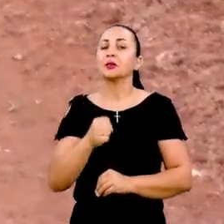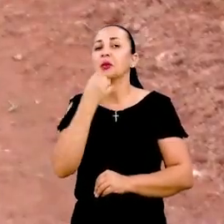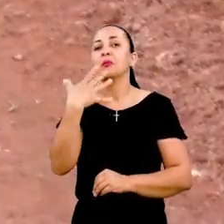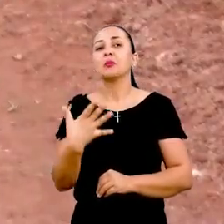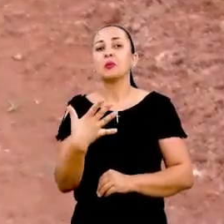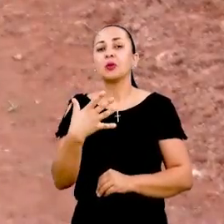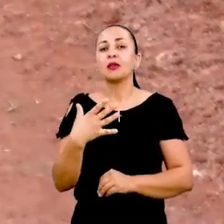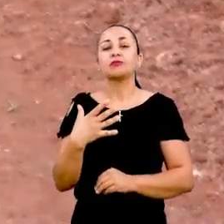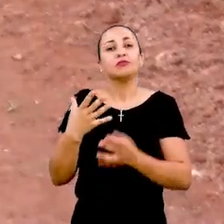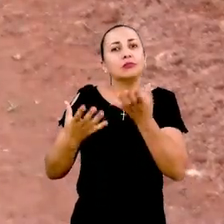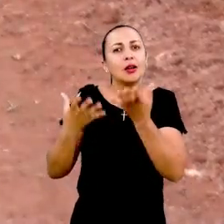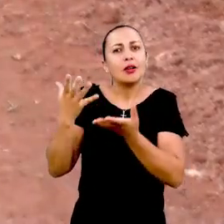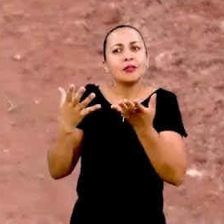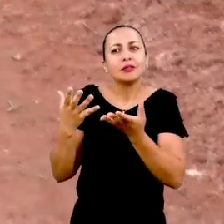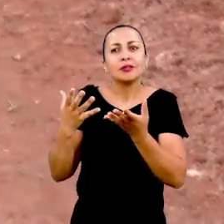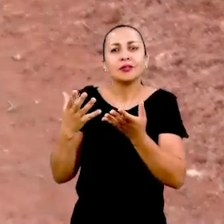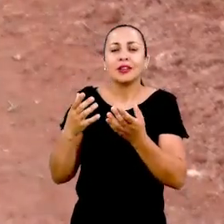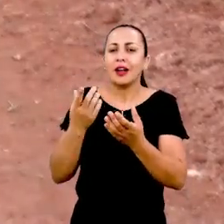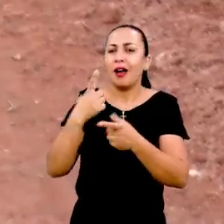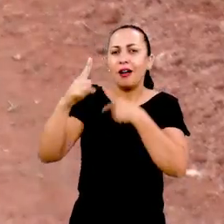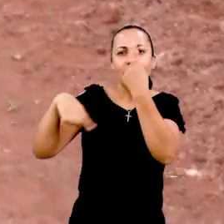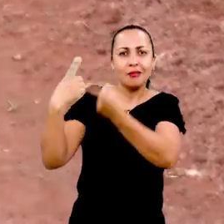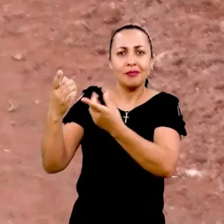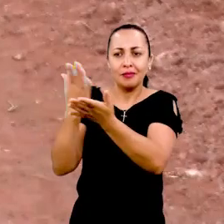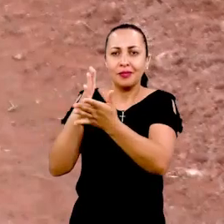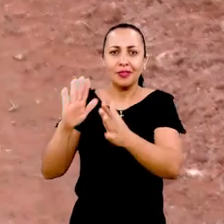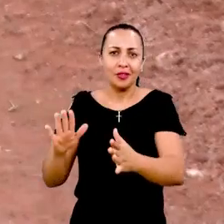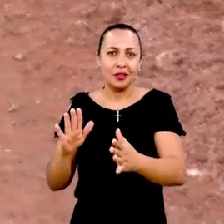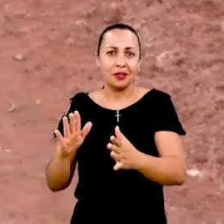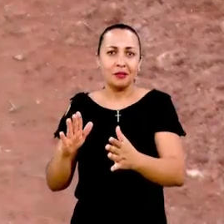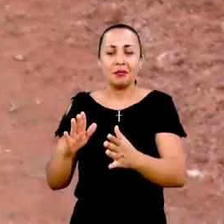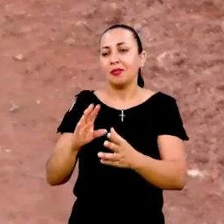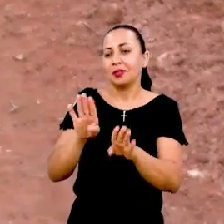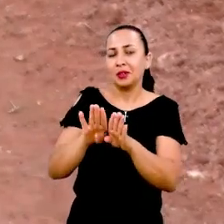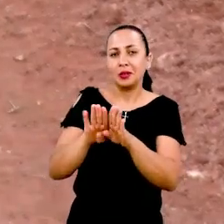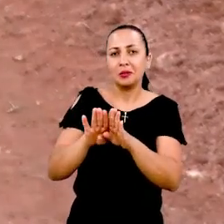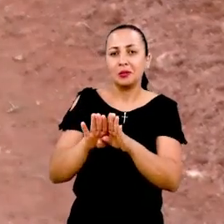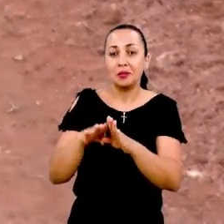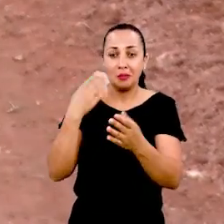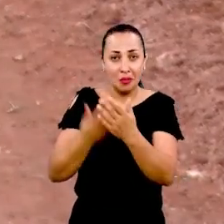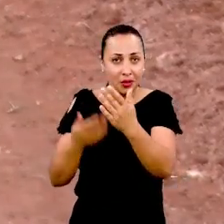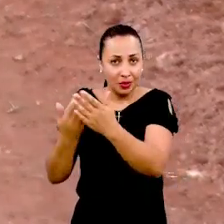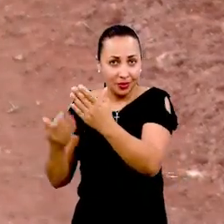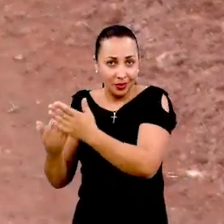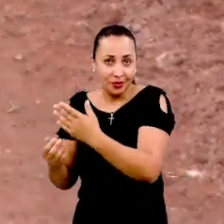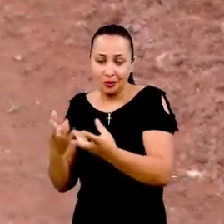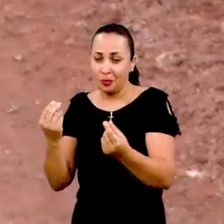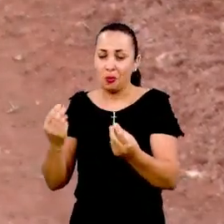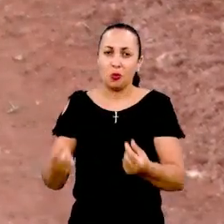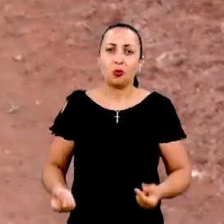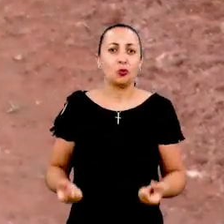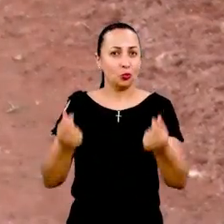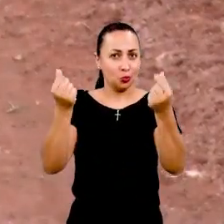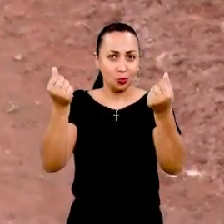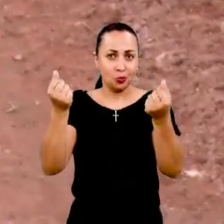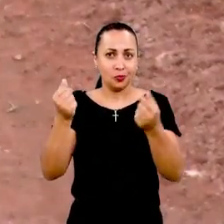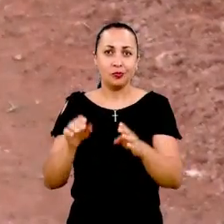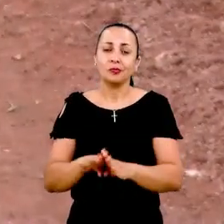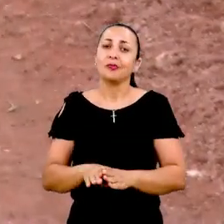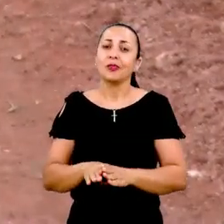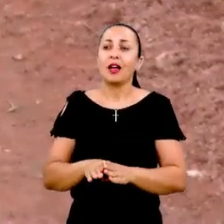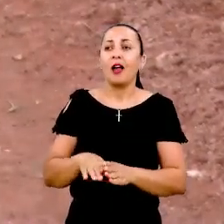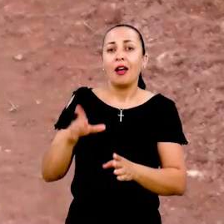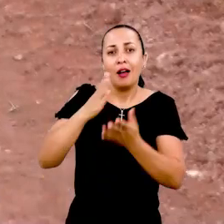economicamente sustentável, ou seja, além dela acabar evitando tanta geração de resíduos, ela também acaba evitando tanto bota fora,